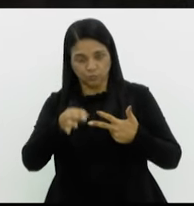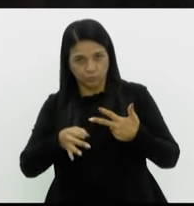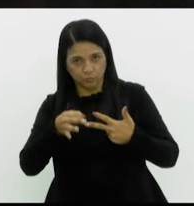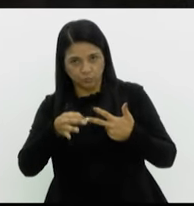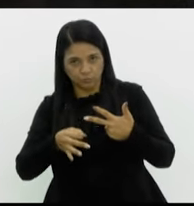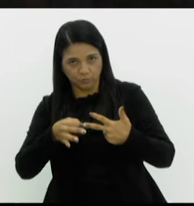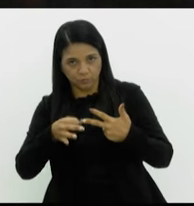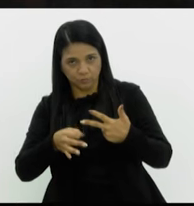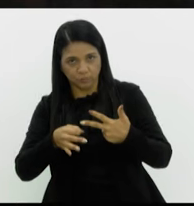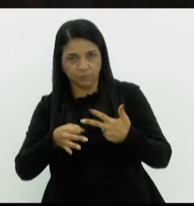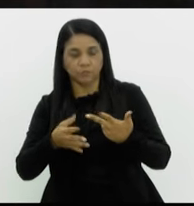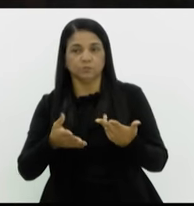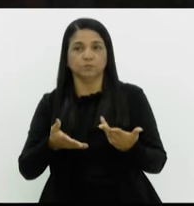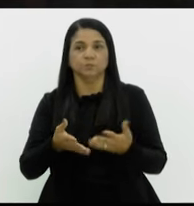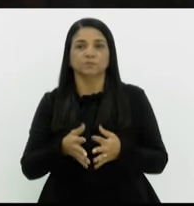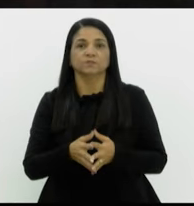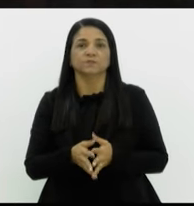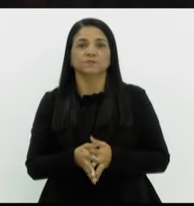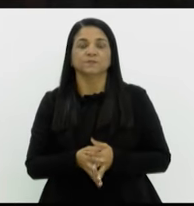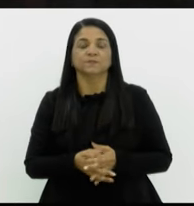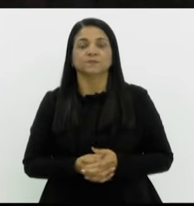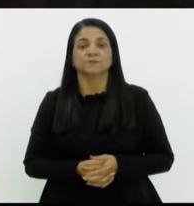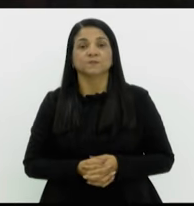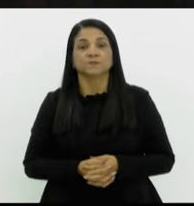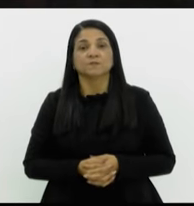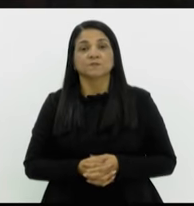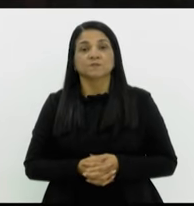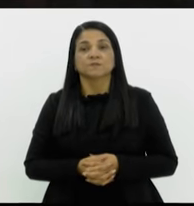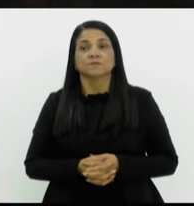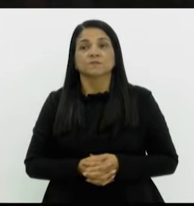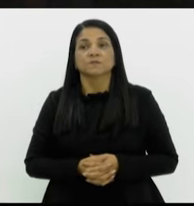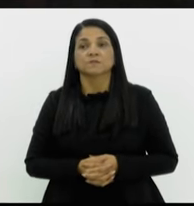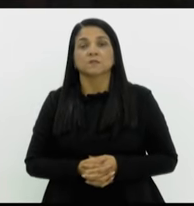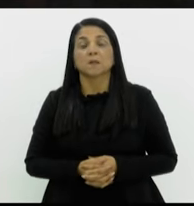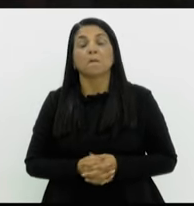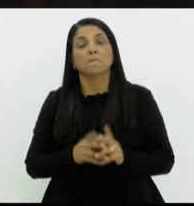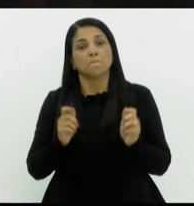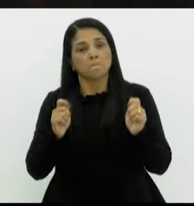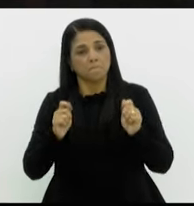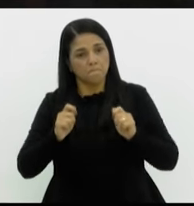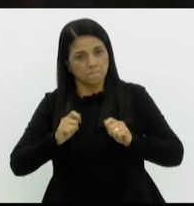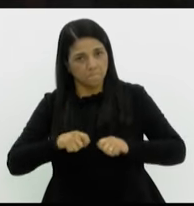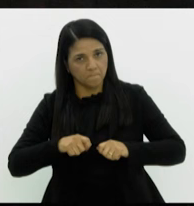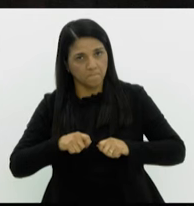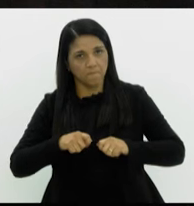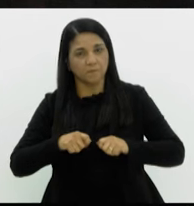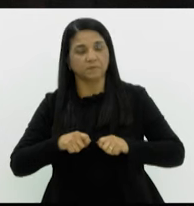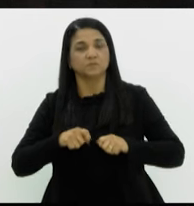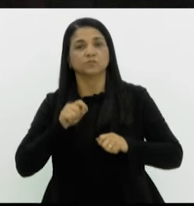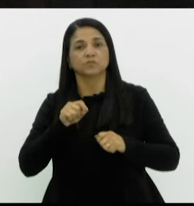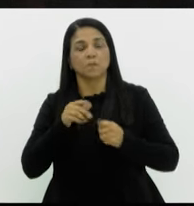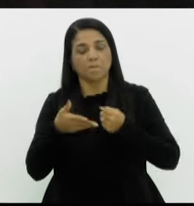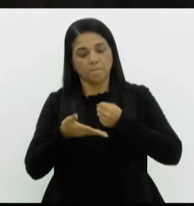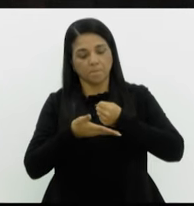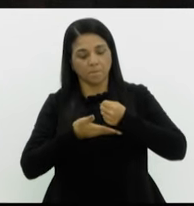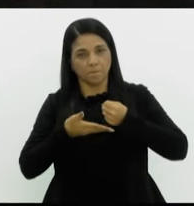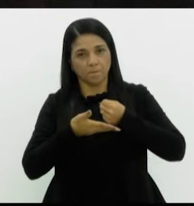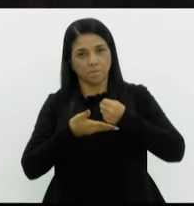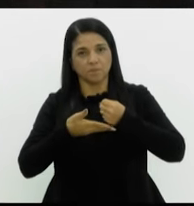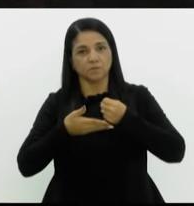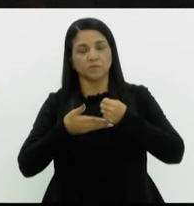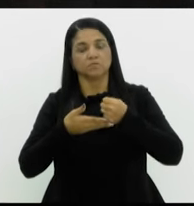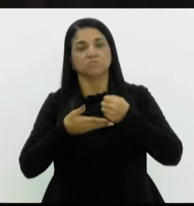enfim, que isso poderia estar respaldado no princípio